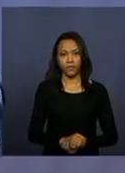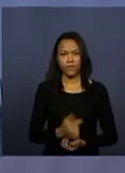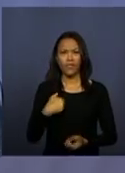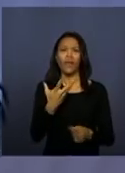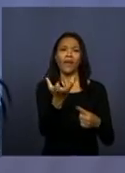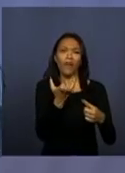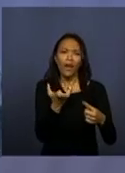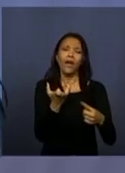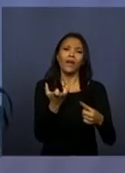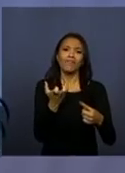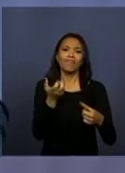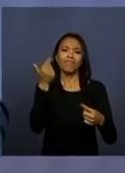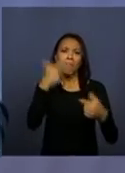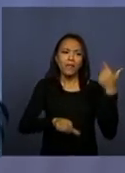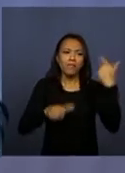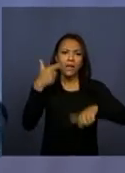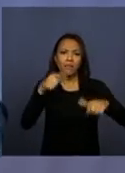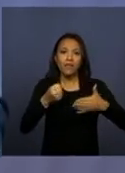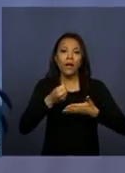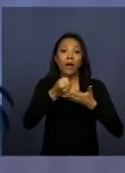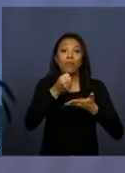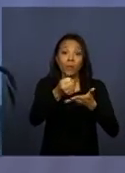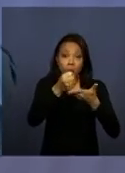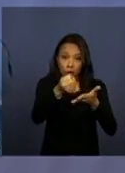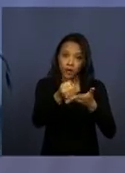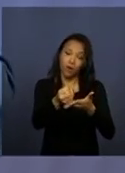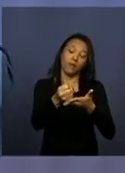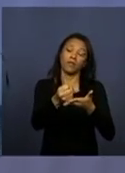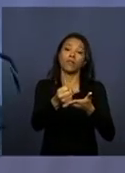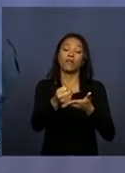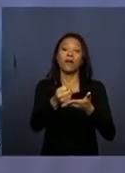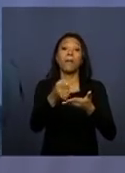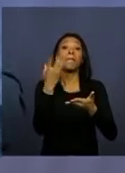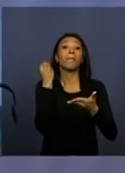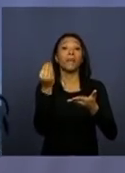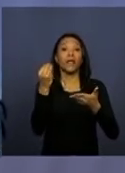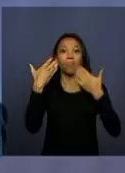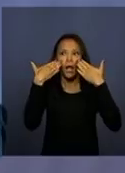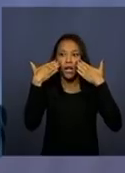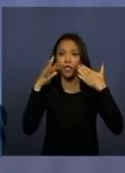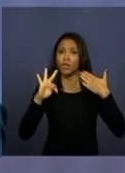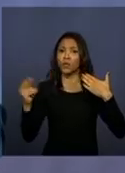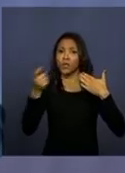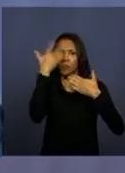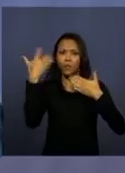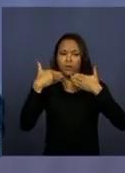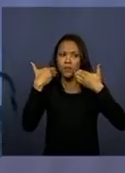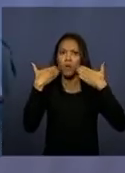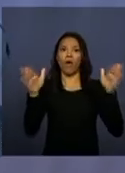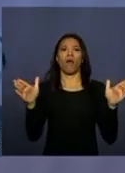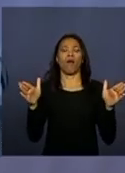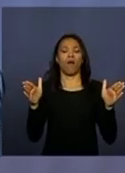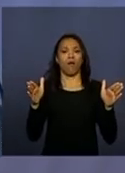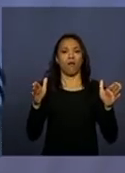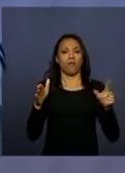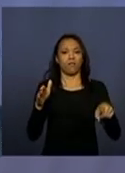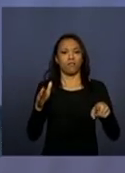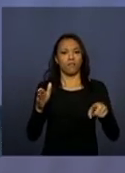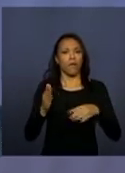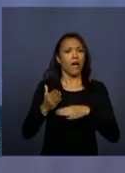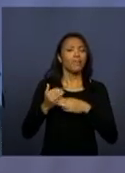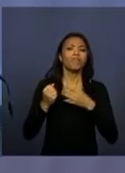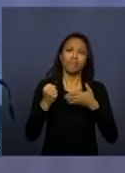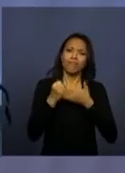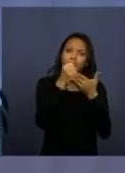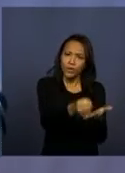quer contribuir cada vez mais para a visibilidade da população de rua e, portanto, para